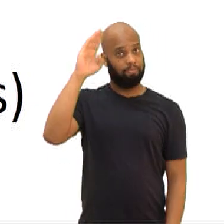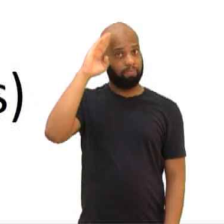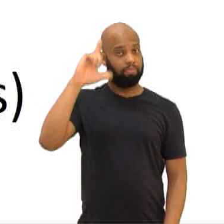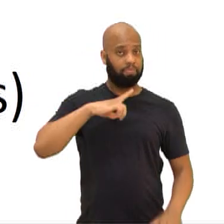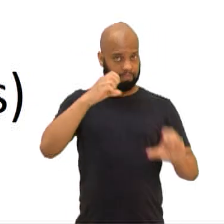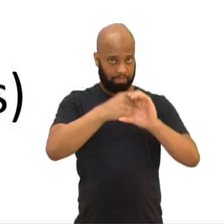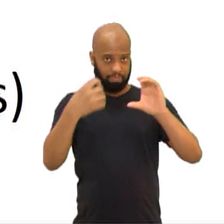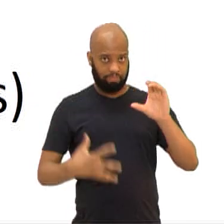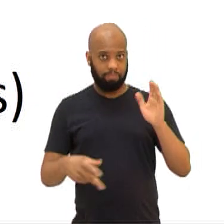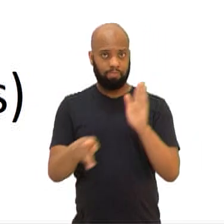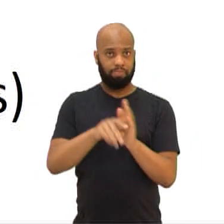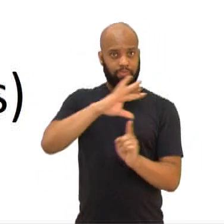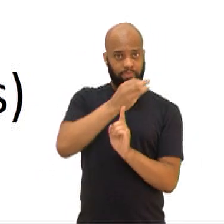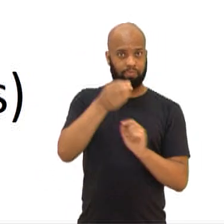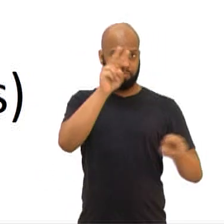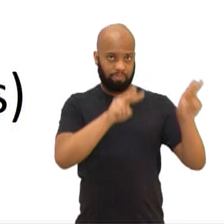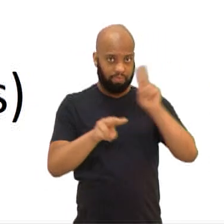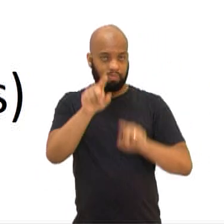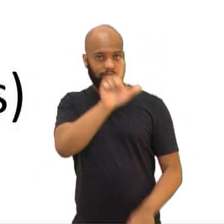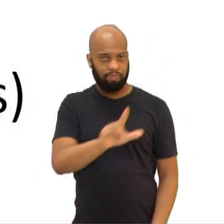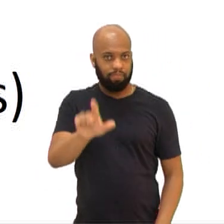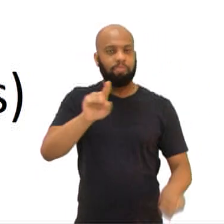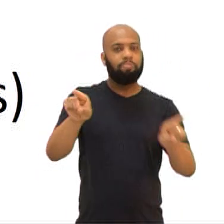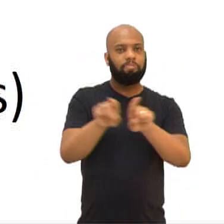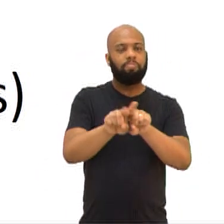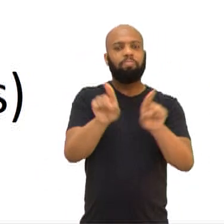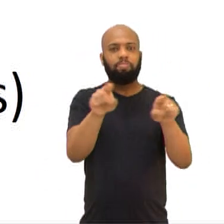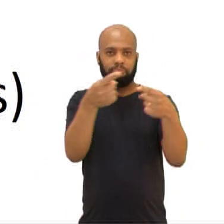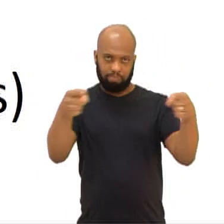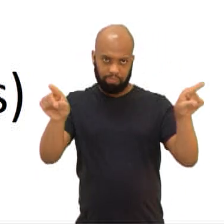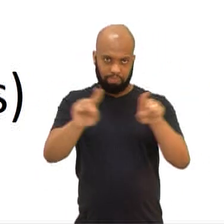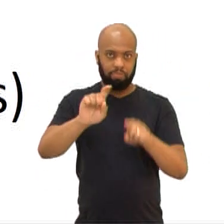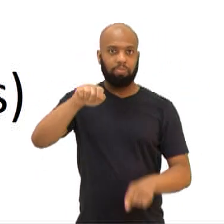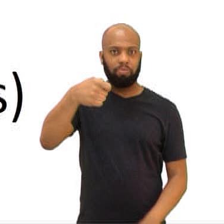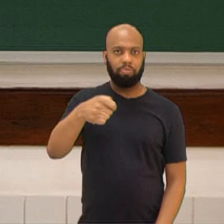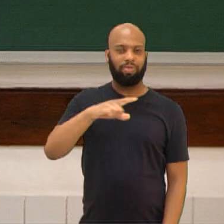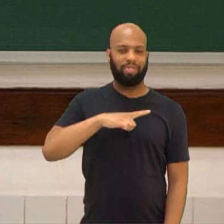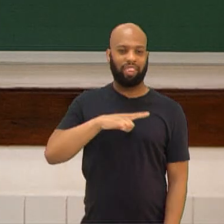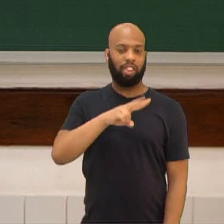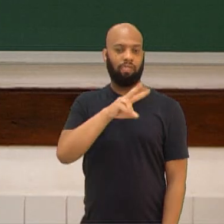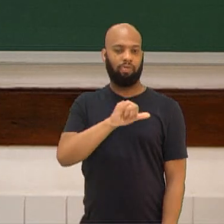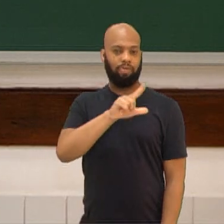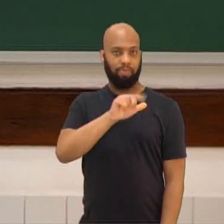características nas artes visuais, literatura e na música. Vamos falar um pouquinho sobre Villa-Lobos também.